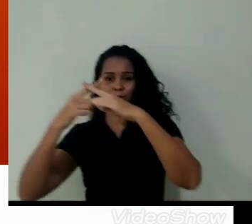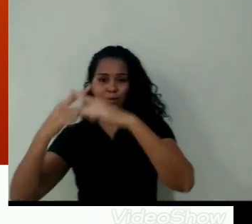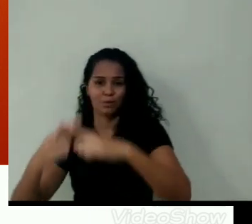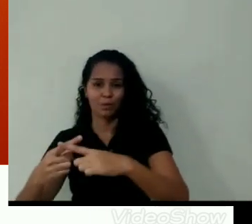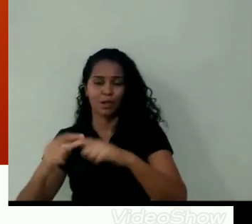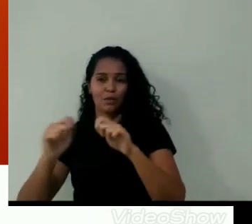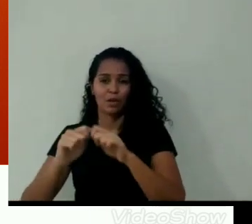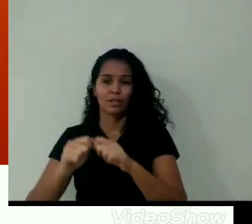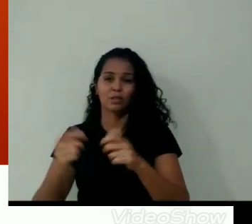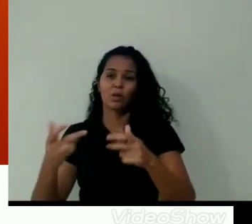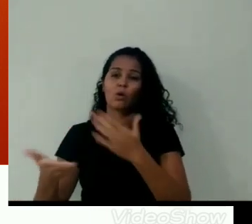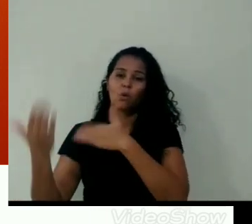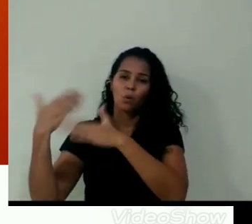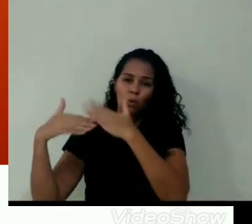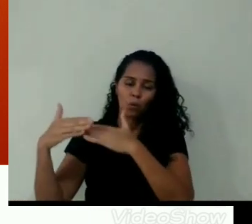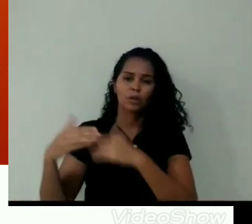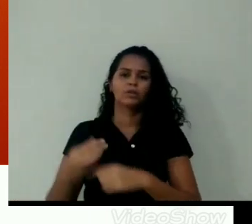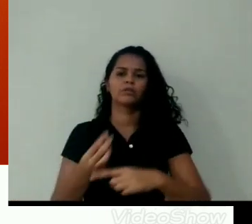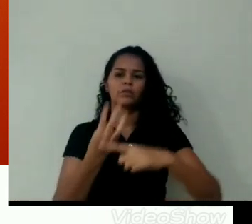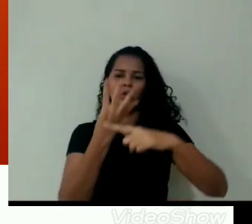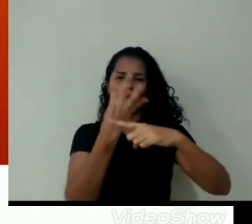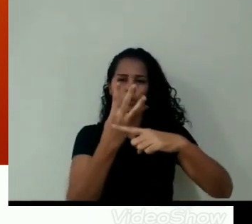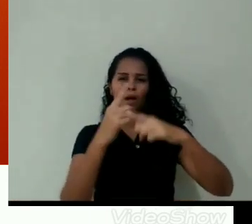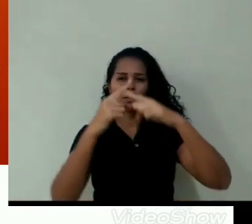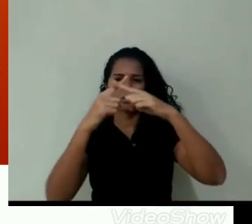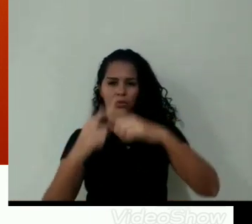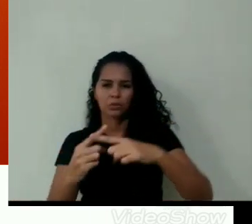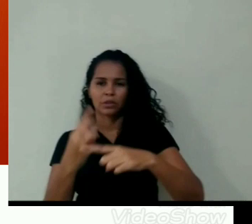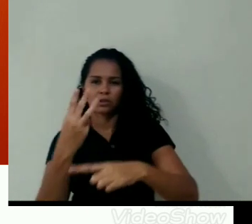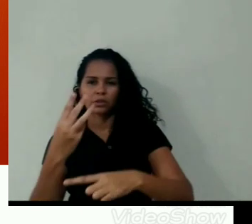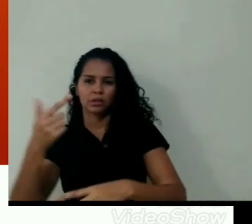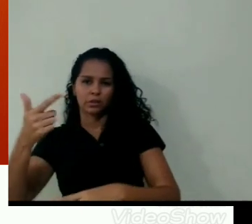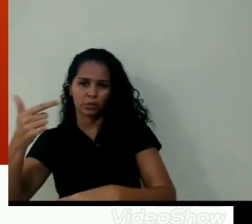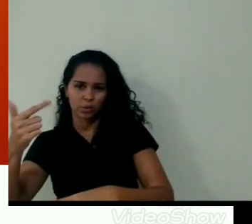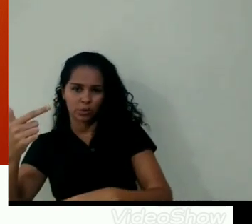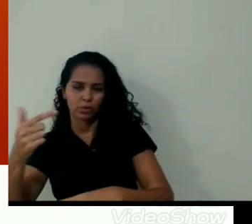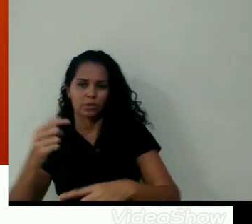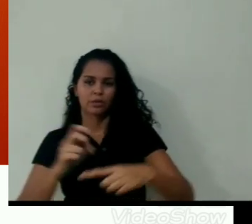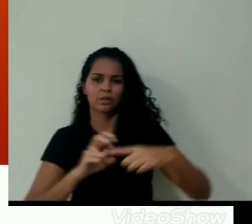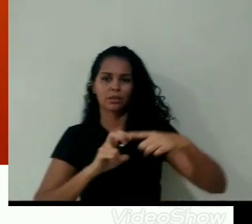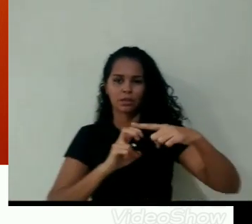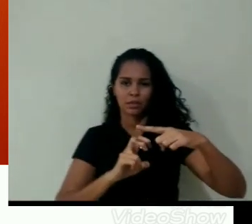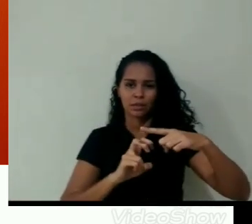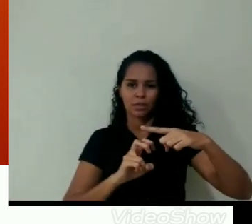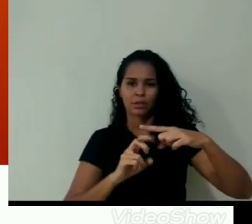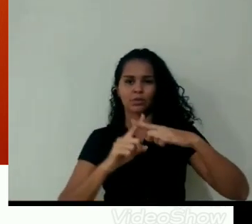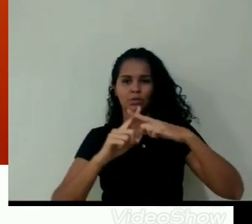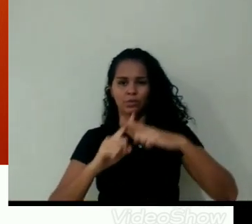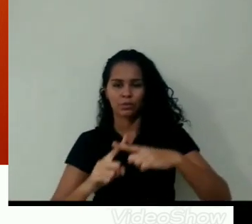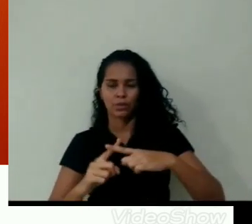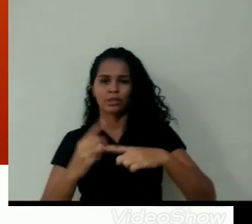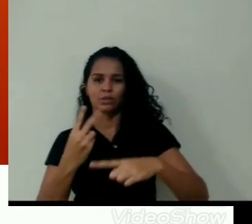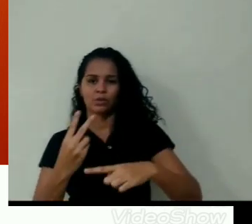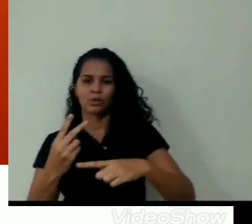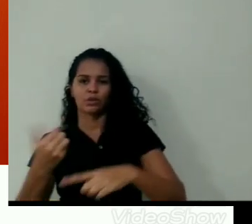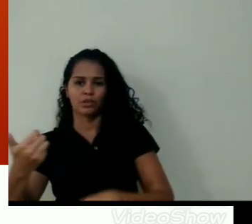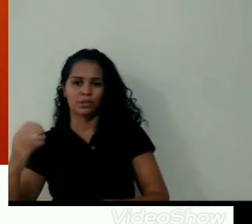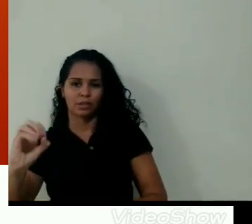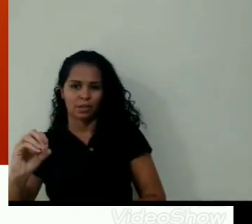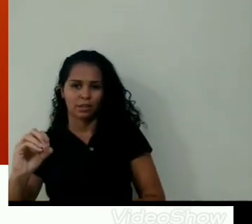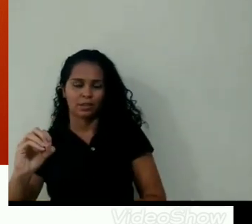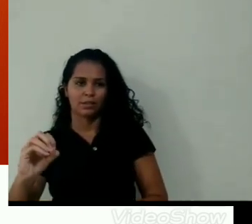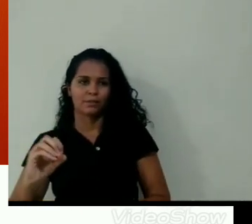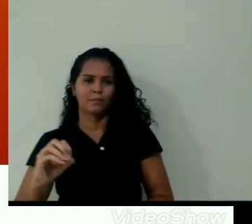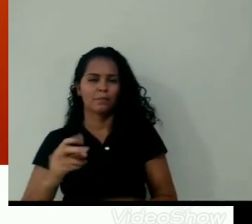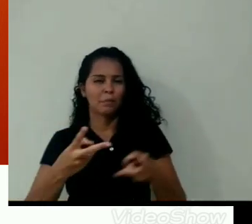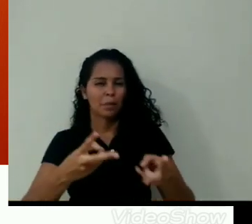Note que essa fração pode ser simplificada por 2, virando 6/5. E como calcular potência de